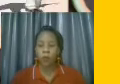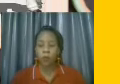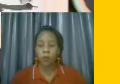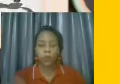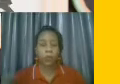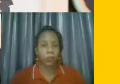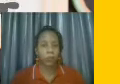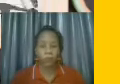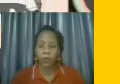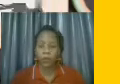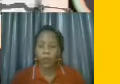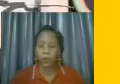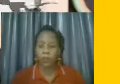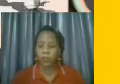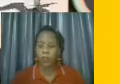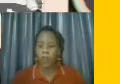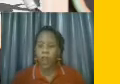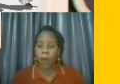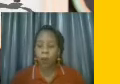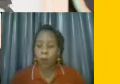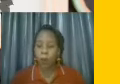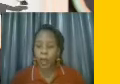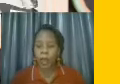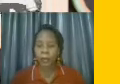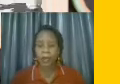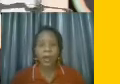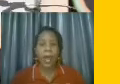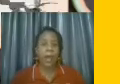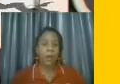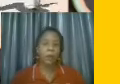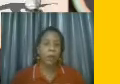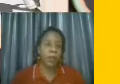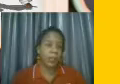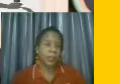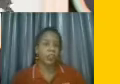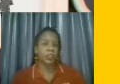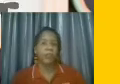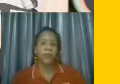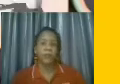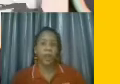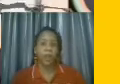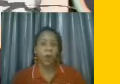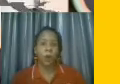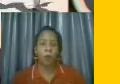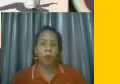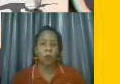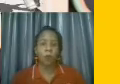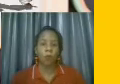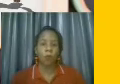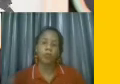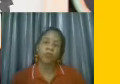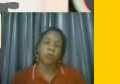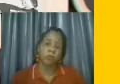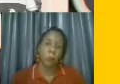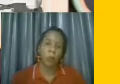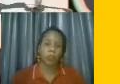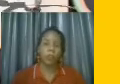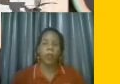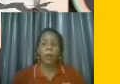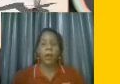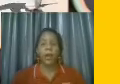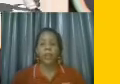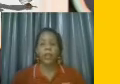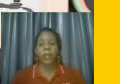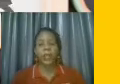muito comum na região Nordeste, a congada, a capoeira, que a gente vê como hoje um